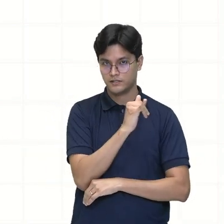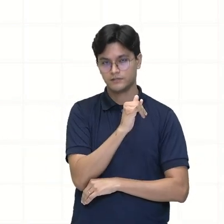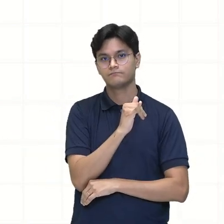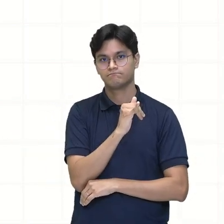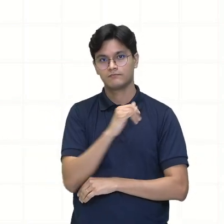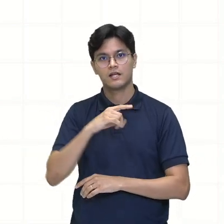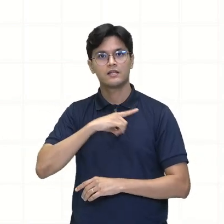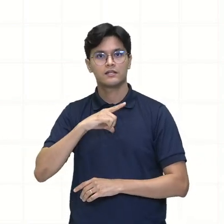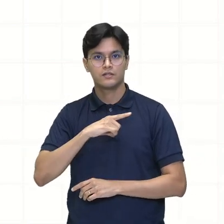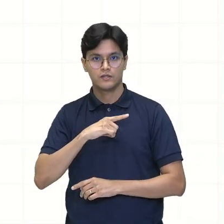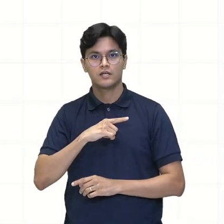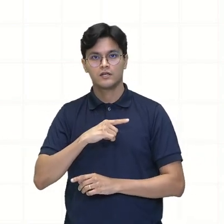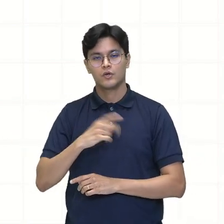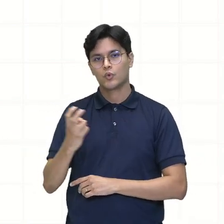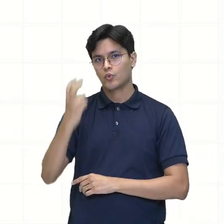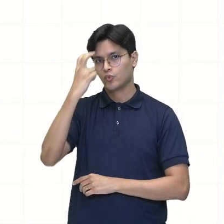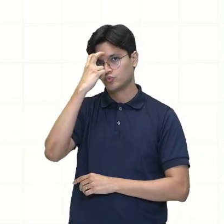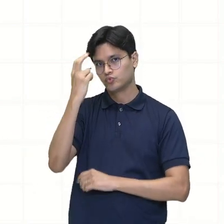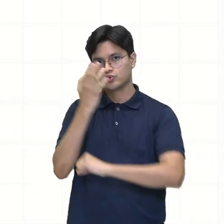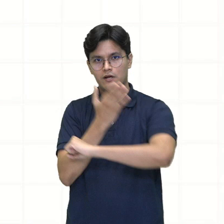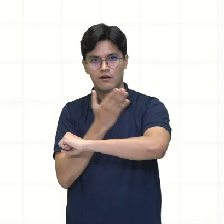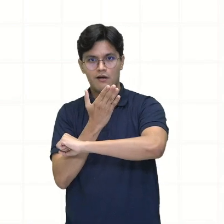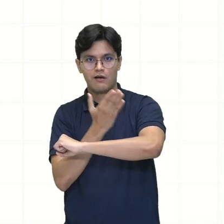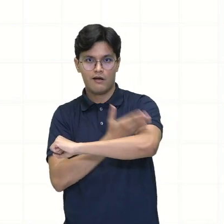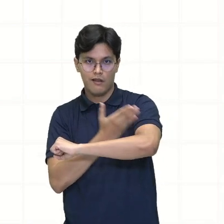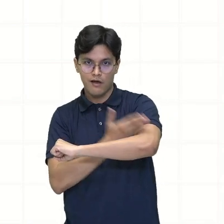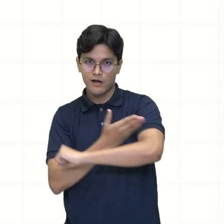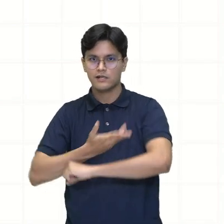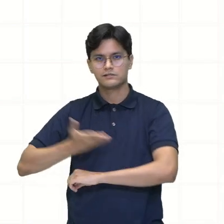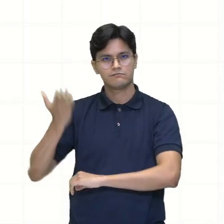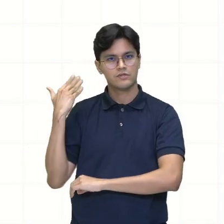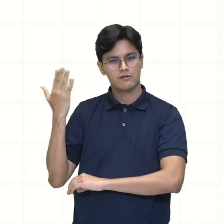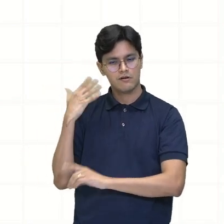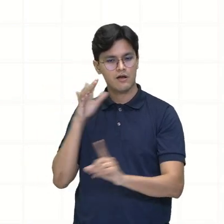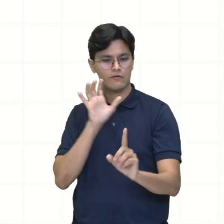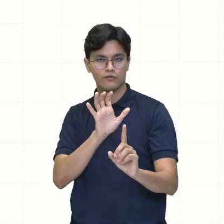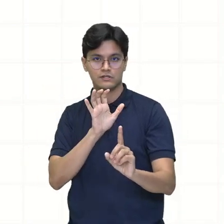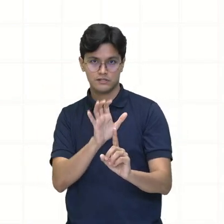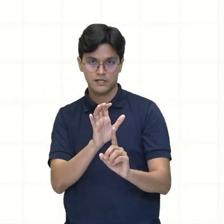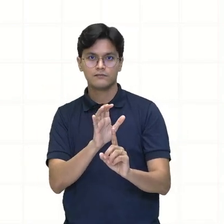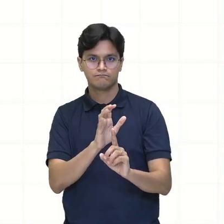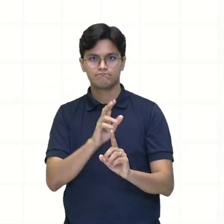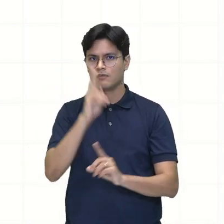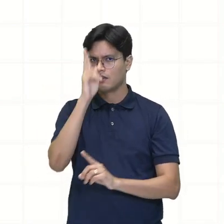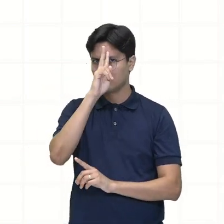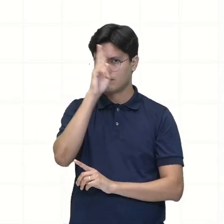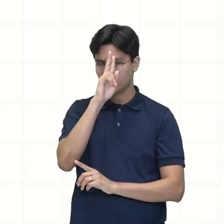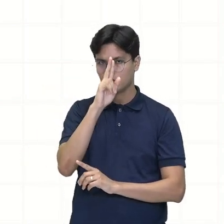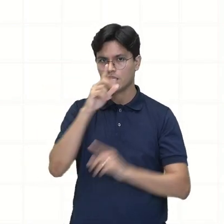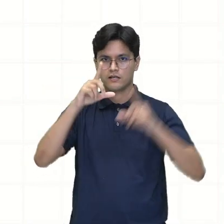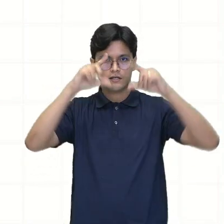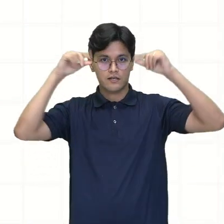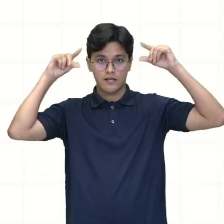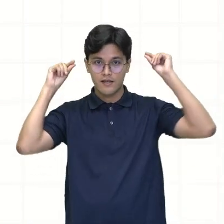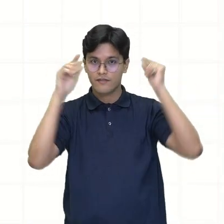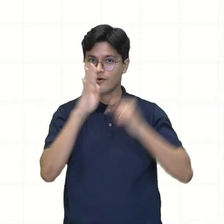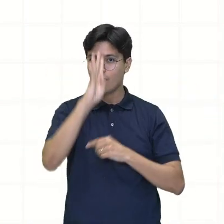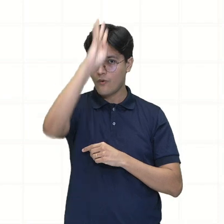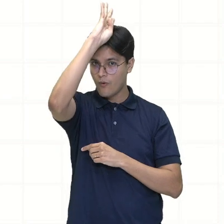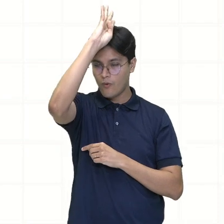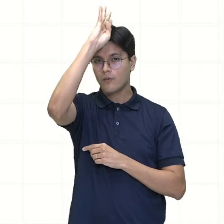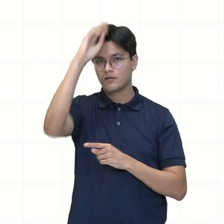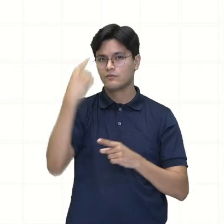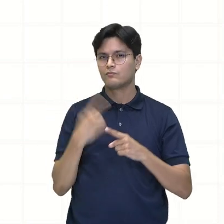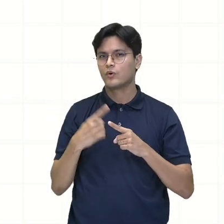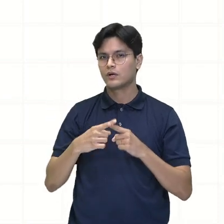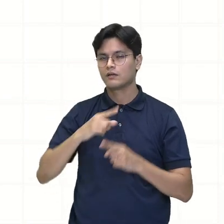cultura clássica. Quando se fala de cultura clássica, lembrem, né, de Grécia e de Roma. Por quê? Com a